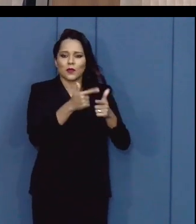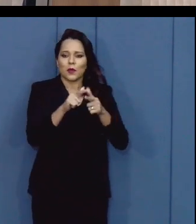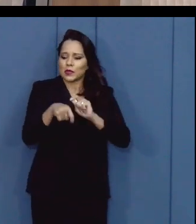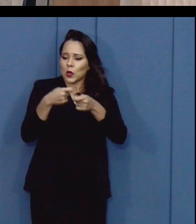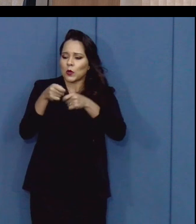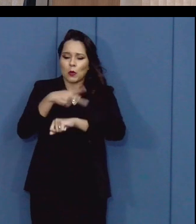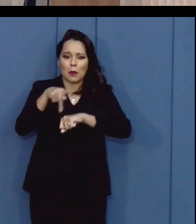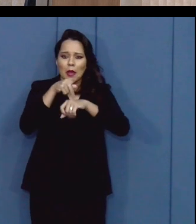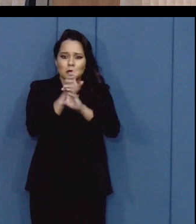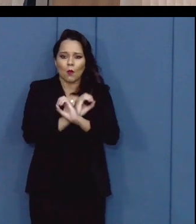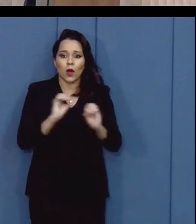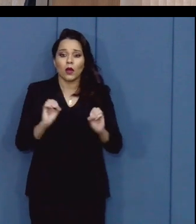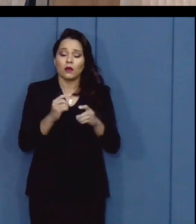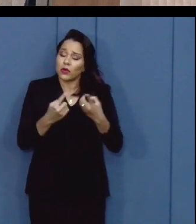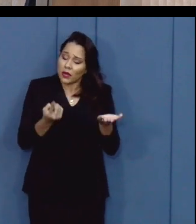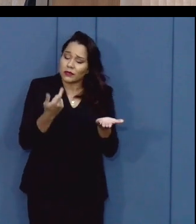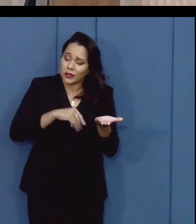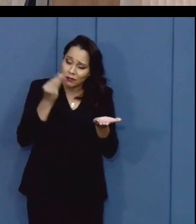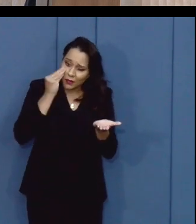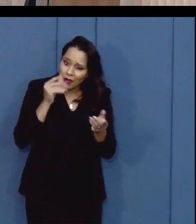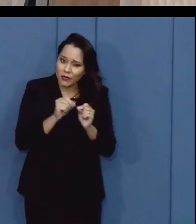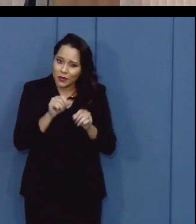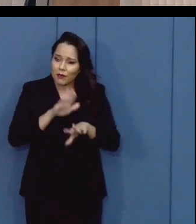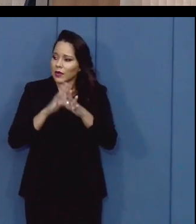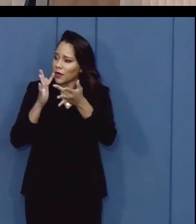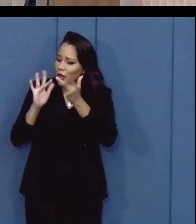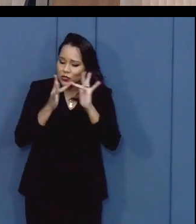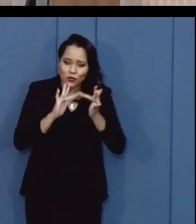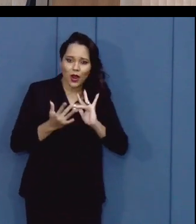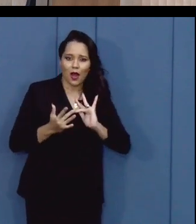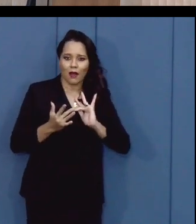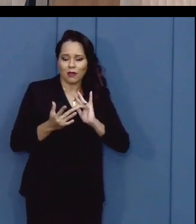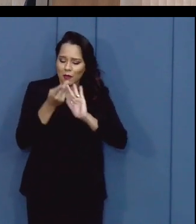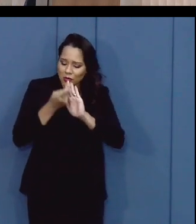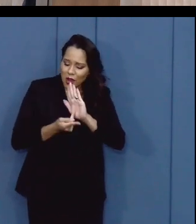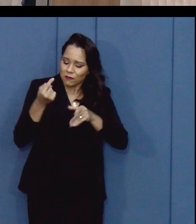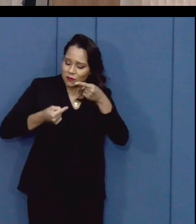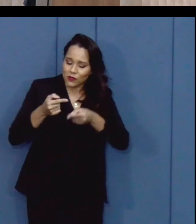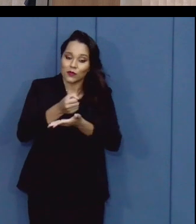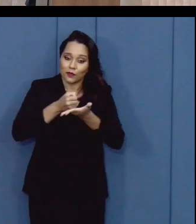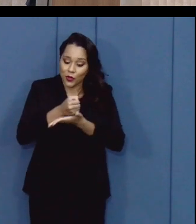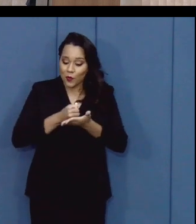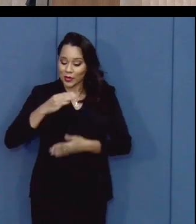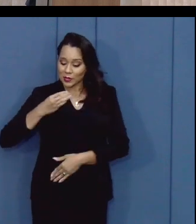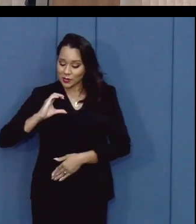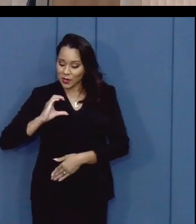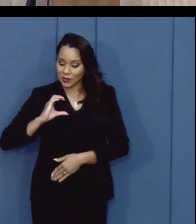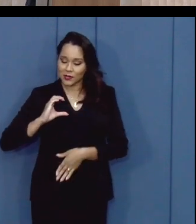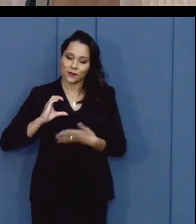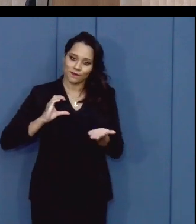problemas econômicos para o país. Por que não tentar fazer isso aí de uma forma articulada e bem planejada e discutida com base em